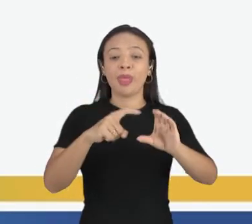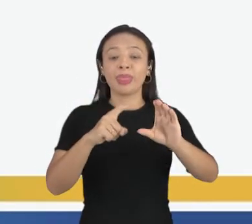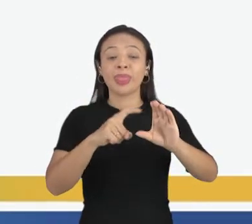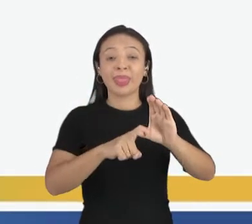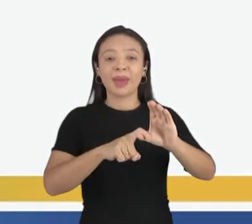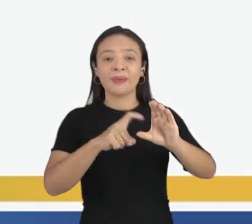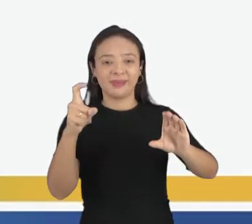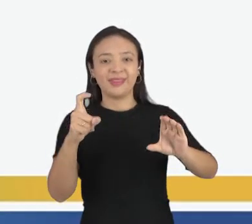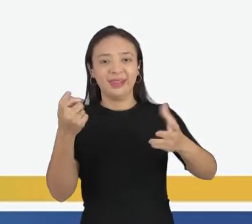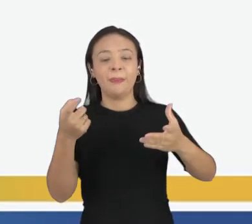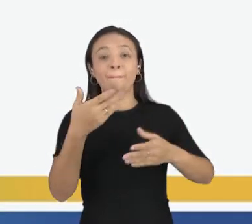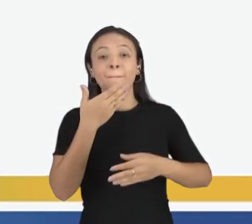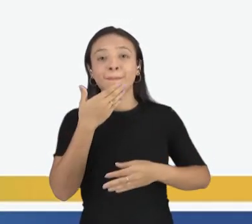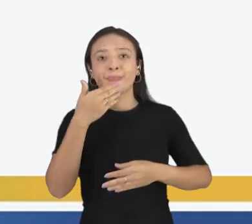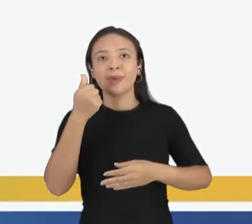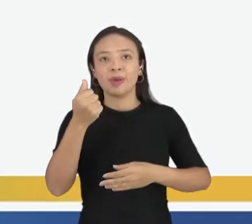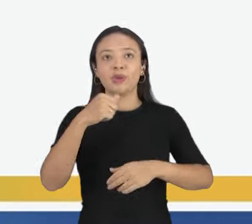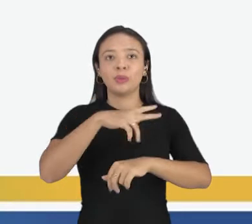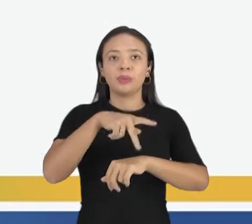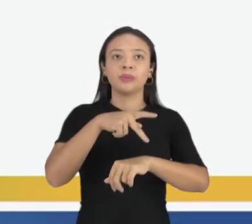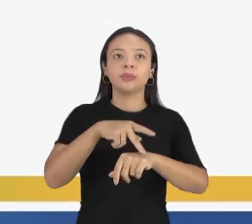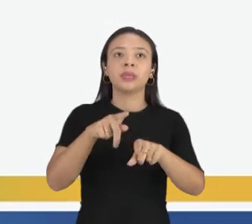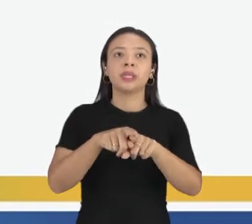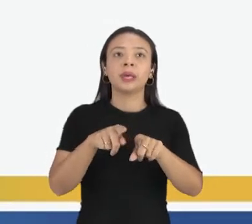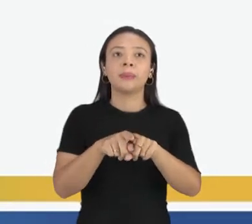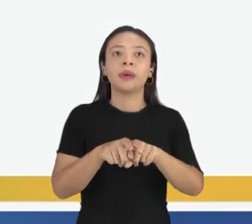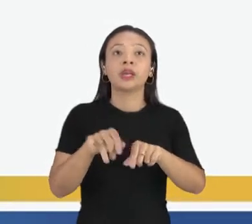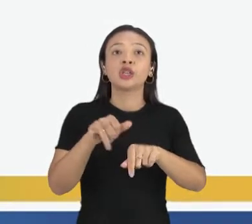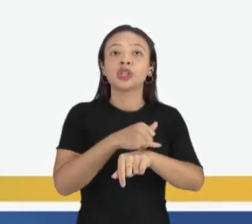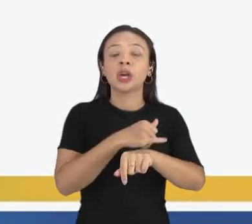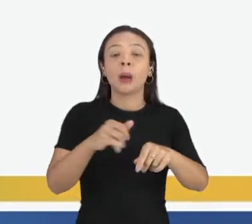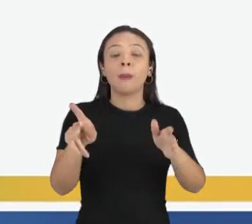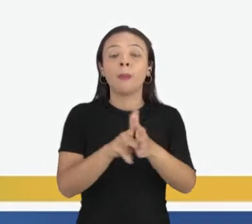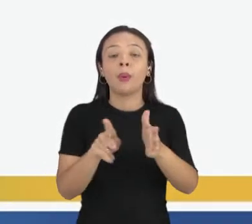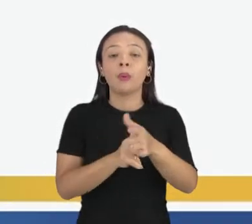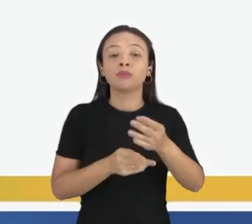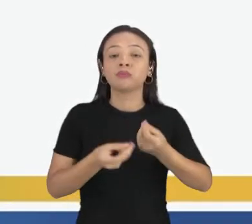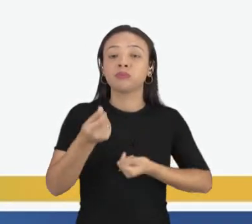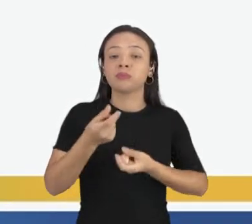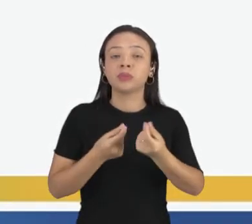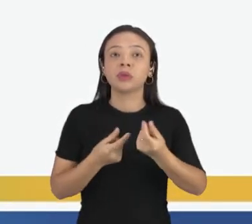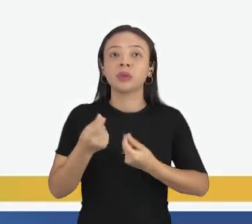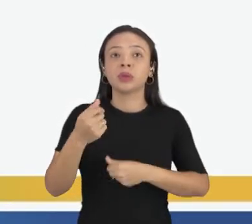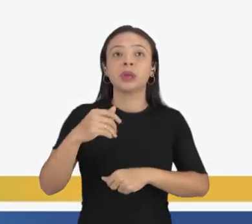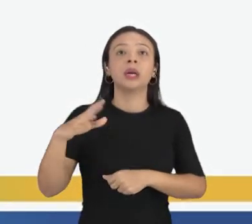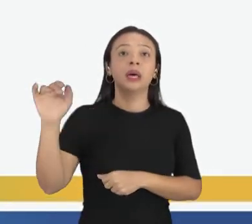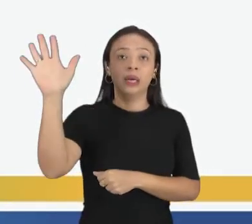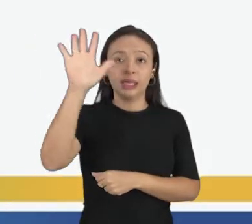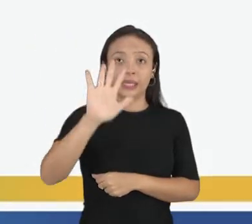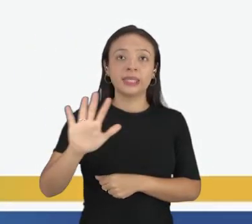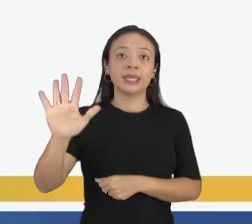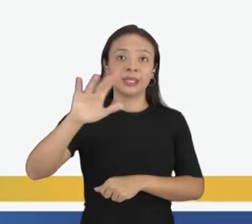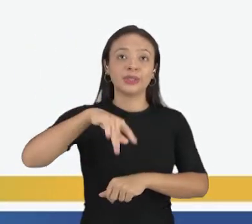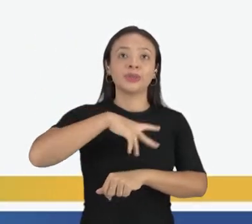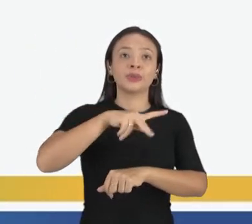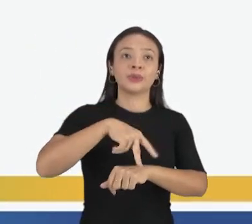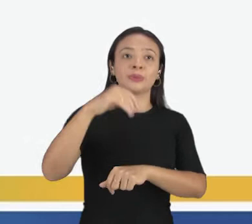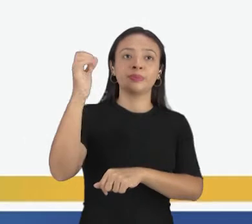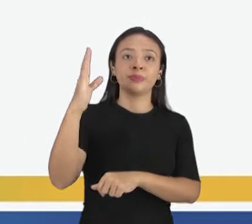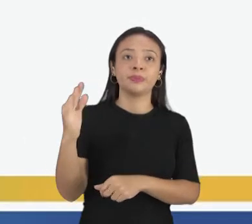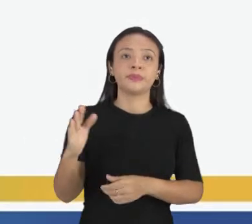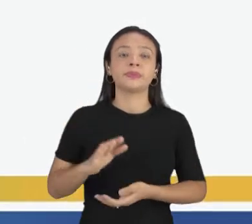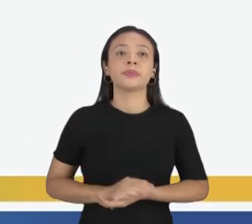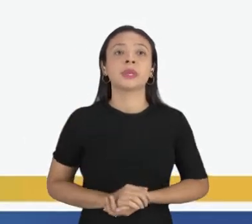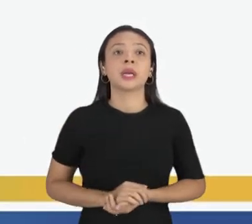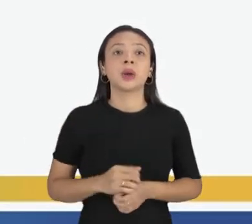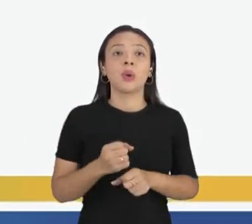então, setores estratégicos dessa economia nacional, né? Então, em 1974, lança, então, esse segundo plano, né,